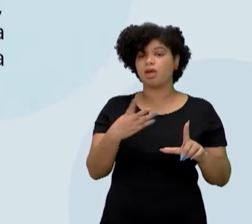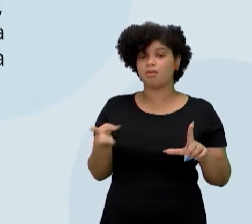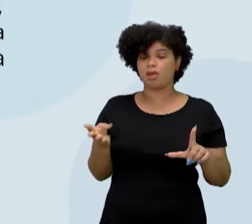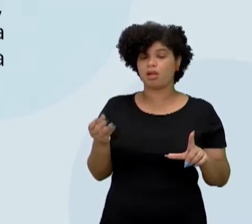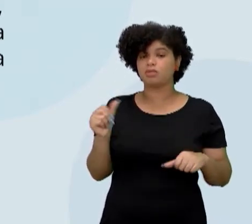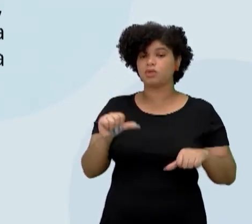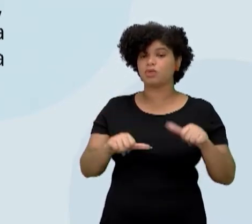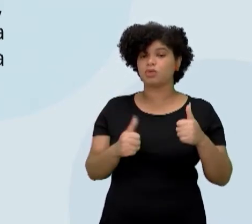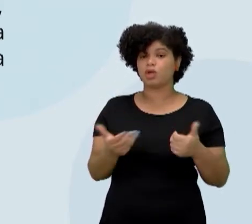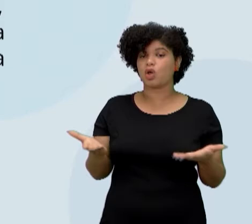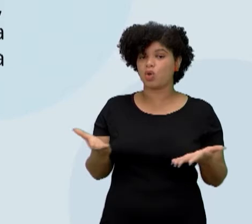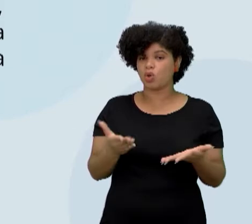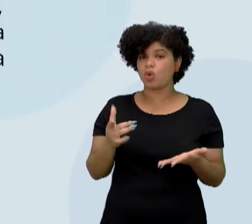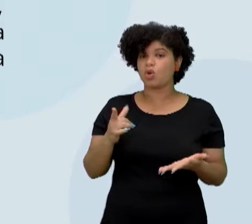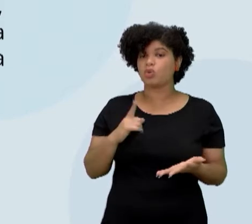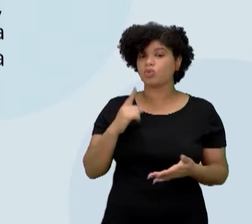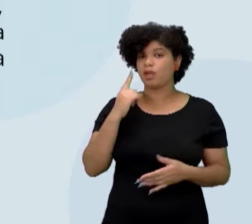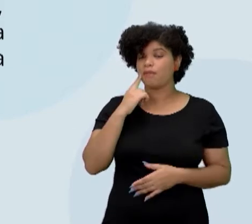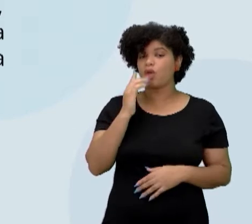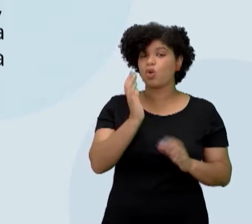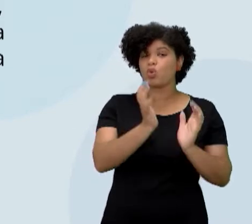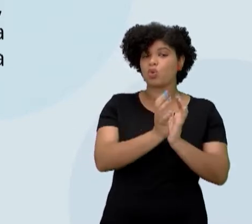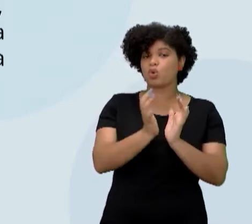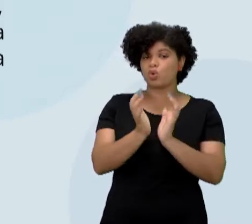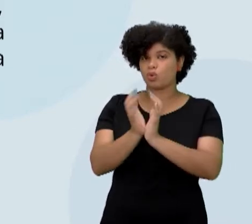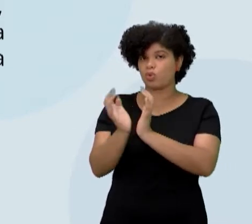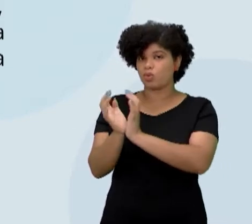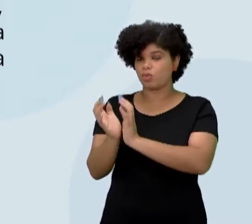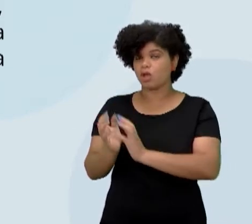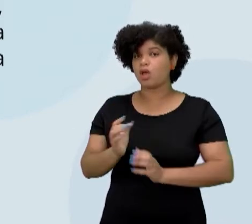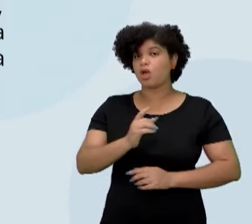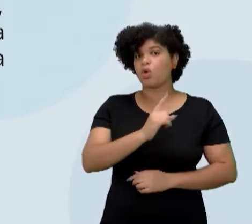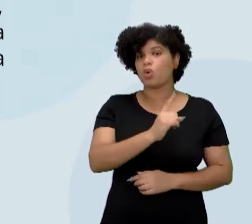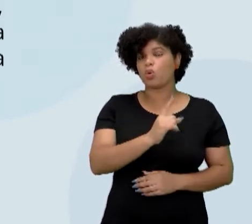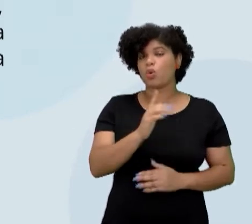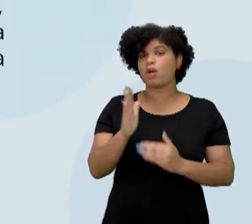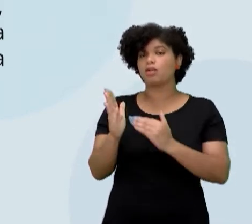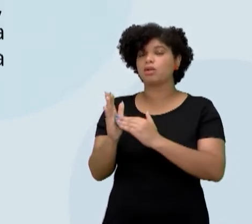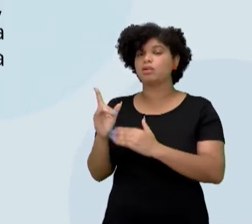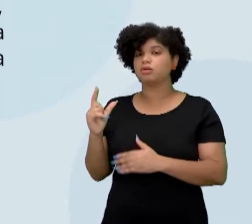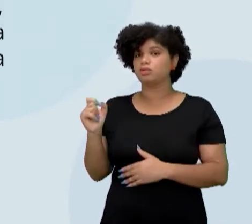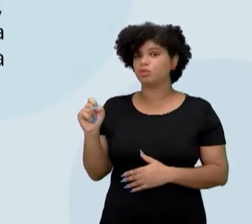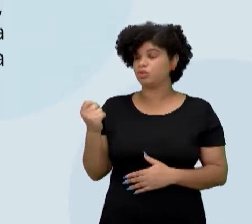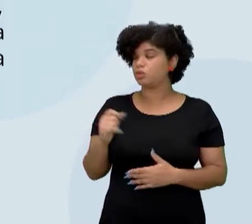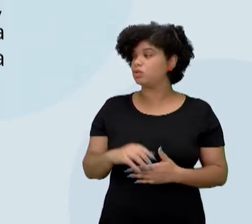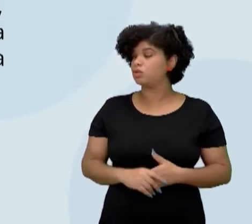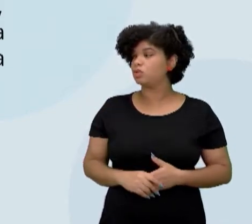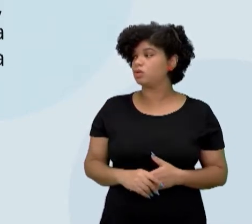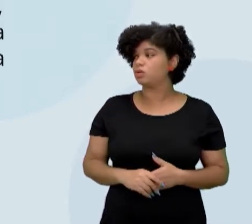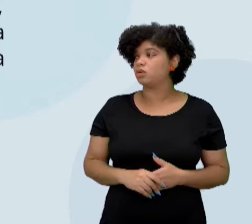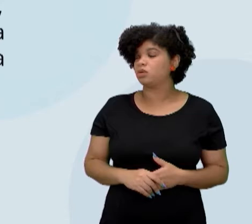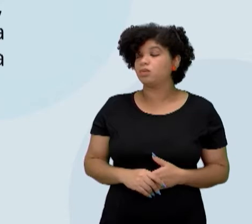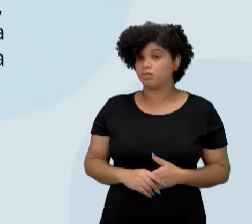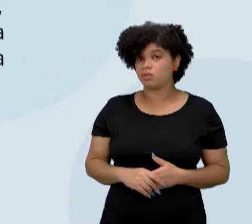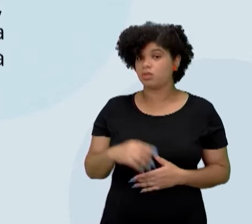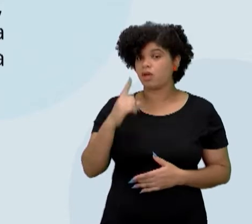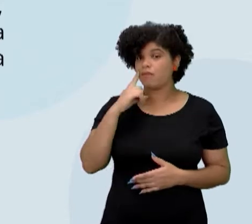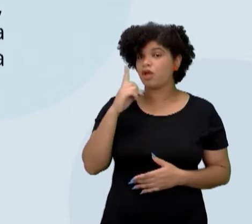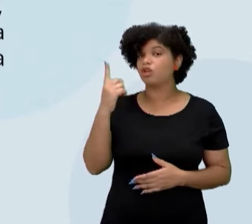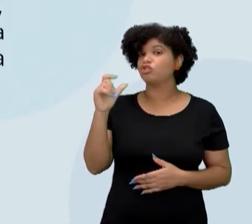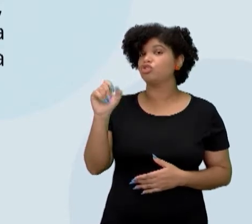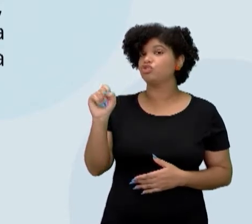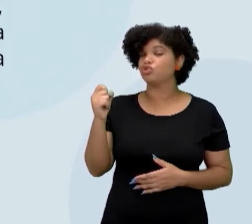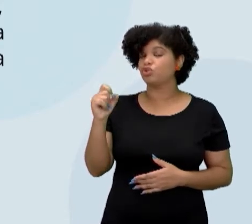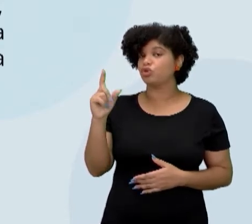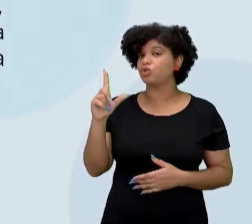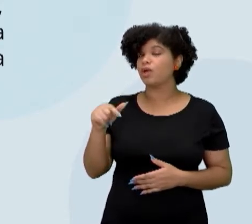elas estão agora classificadas em grupos. O grupo vai de 1 a 18. O 18 são os grupos